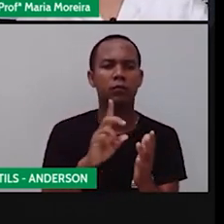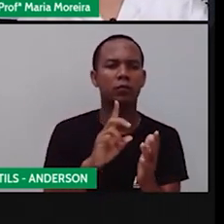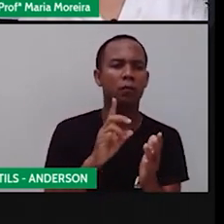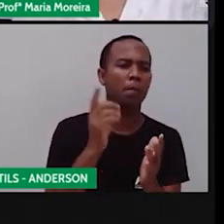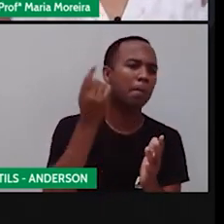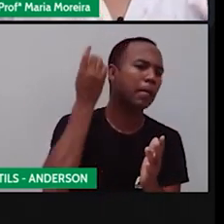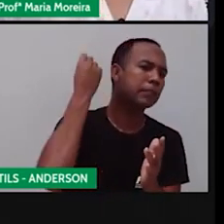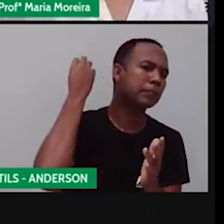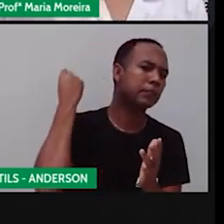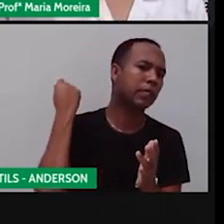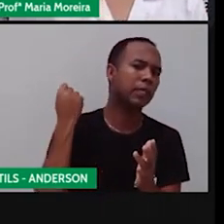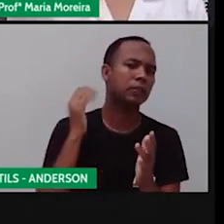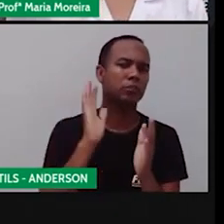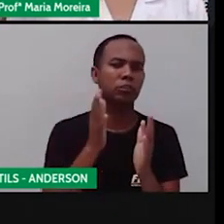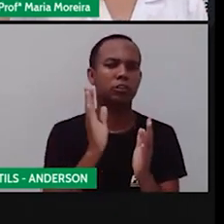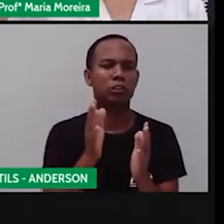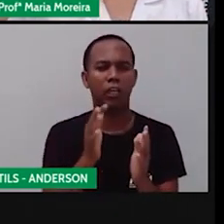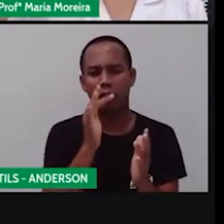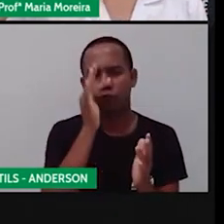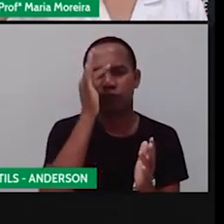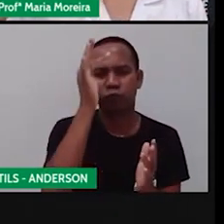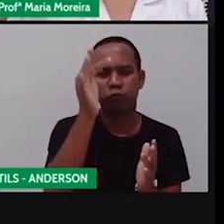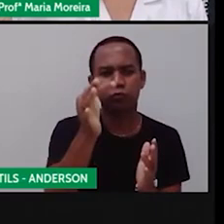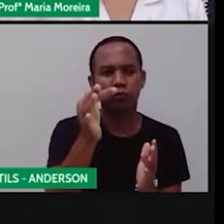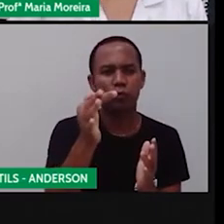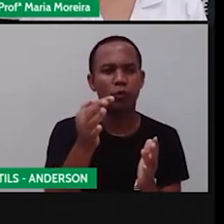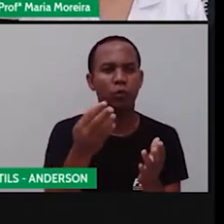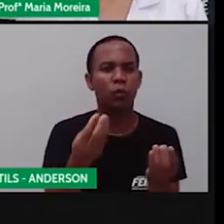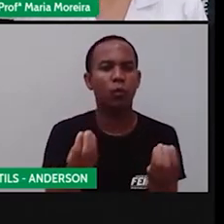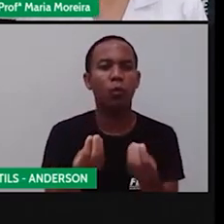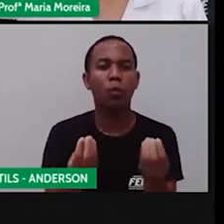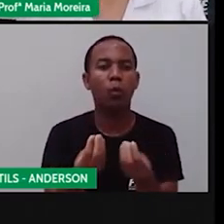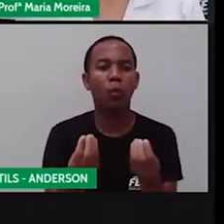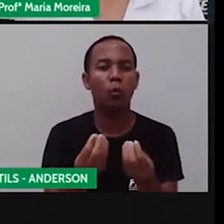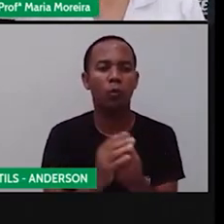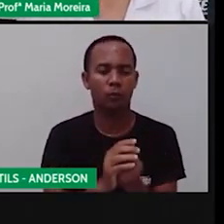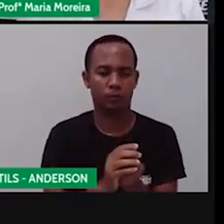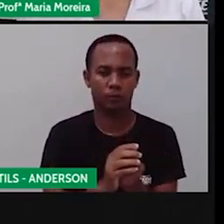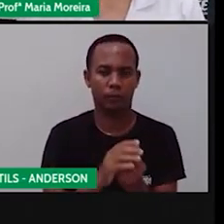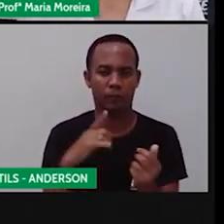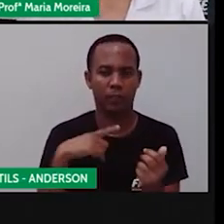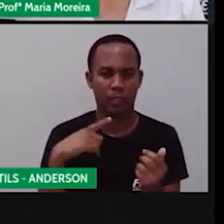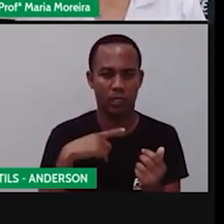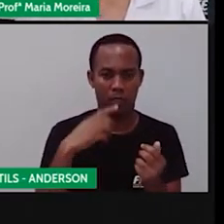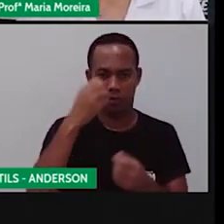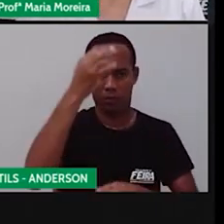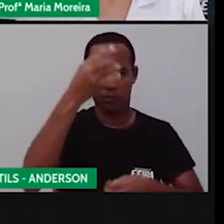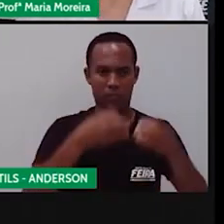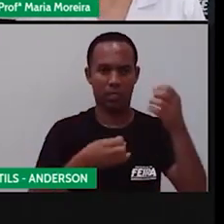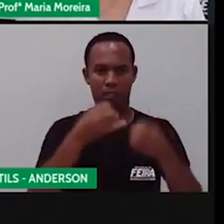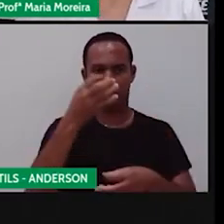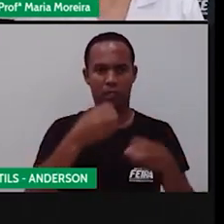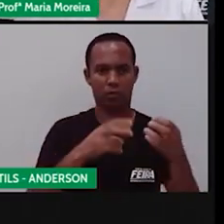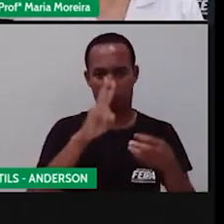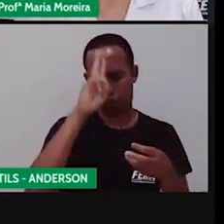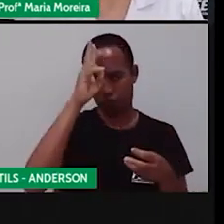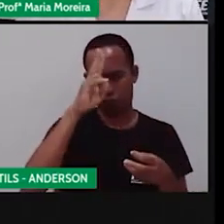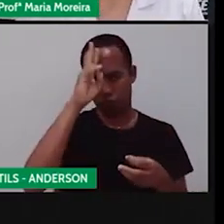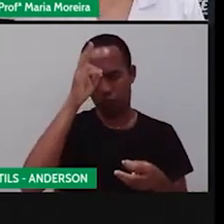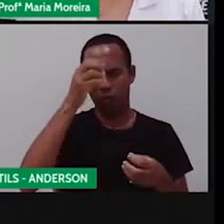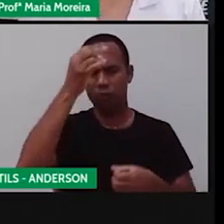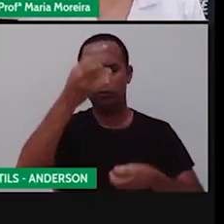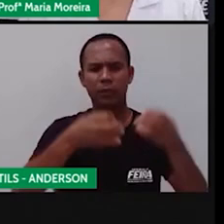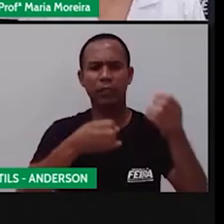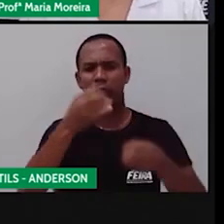já passou? É uma história no futuro? Então, esses fatos narrados, né? Essa história